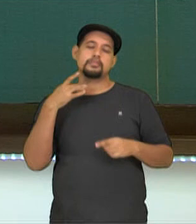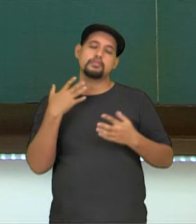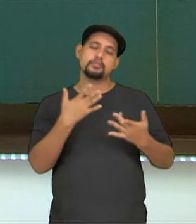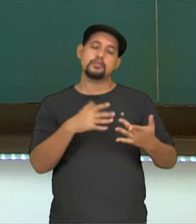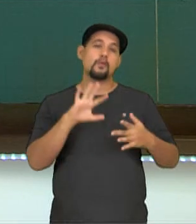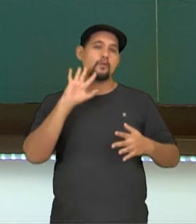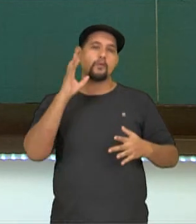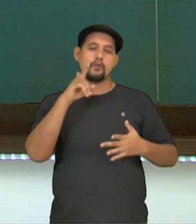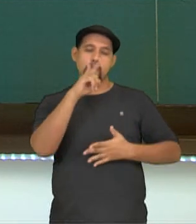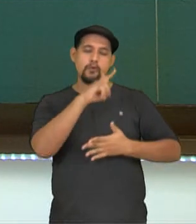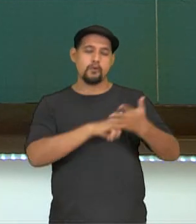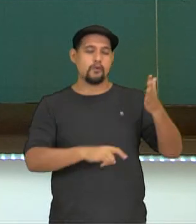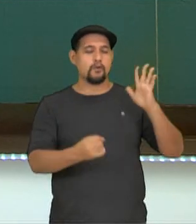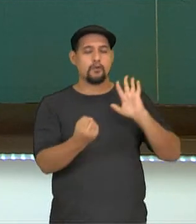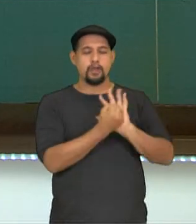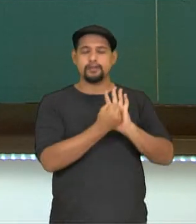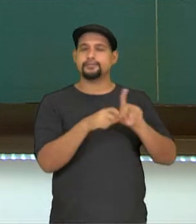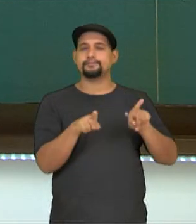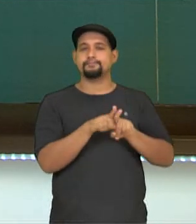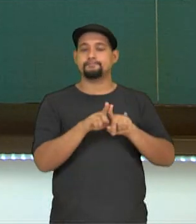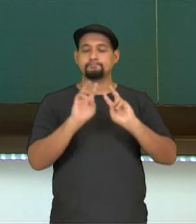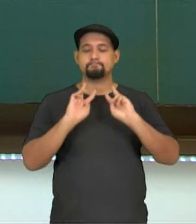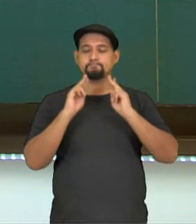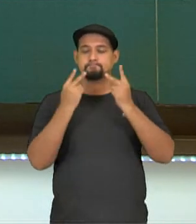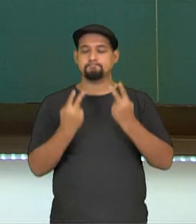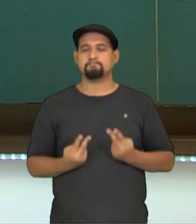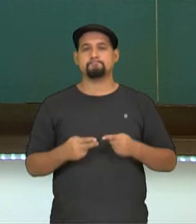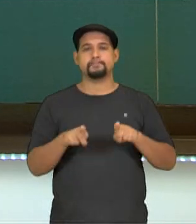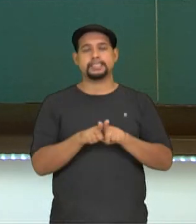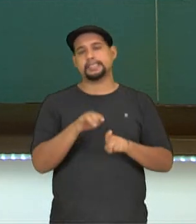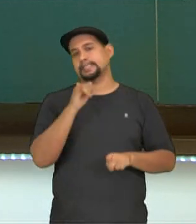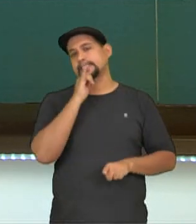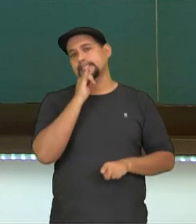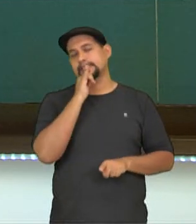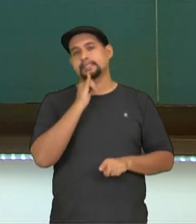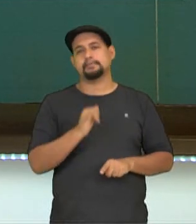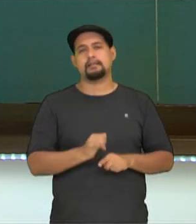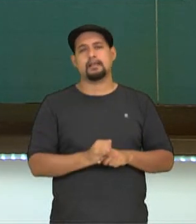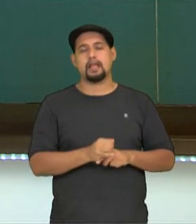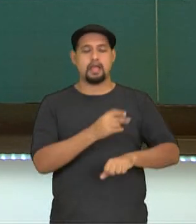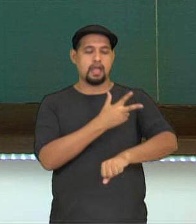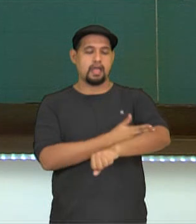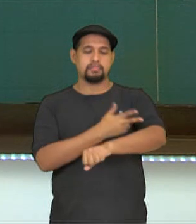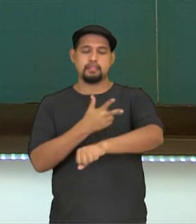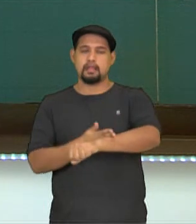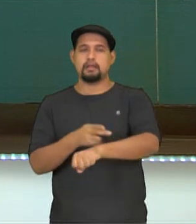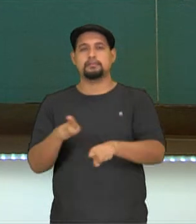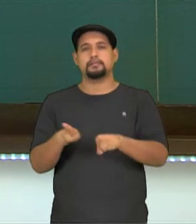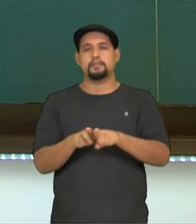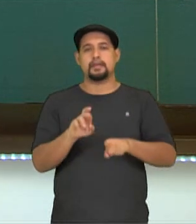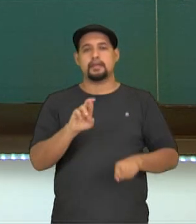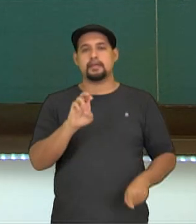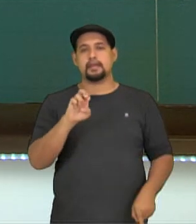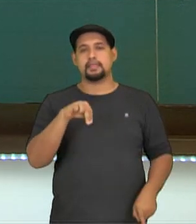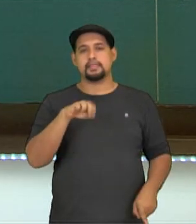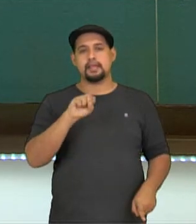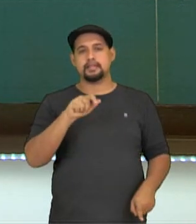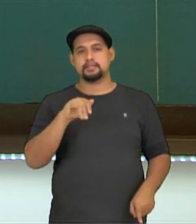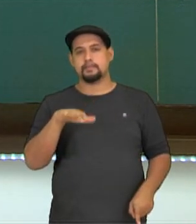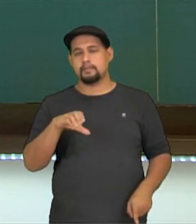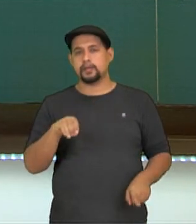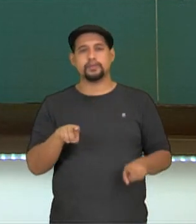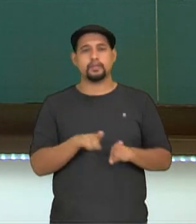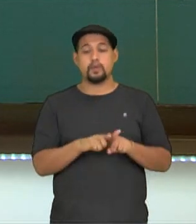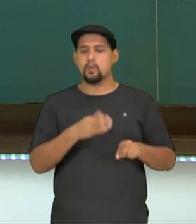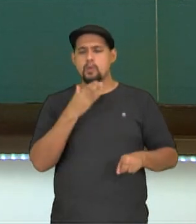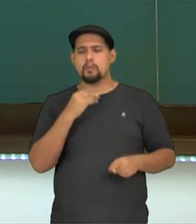fatos documentados. Humanismo, né, o período ali entre a Idade Média, o Renascimento, onde o homem, o